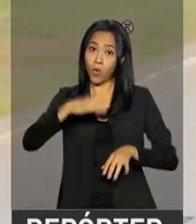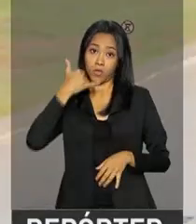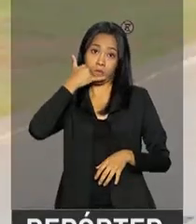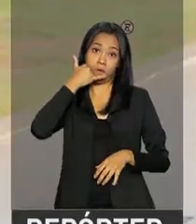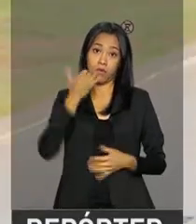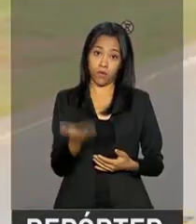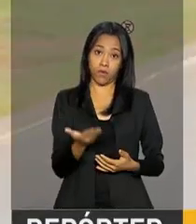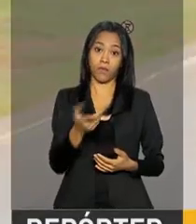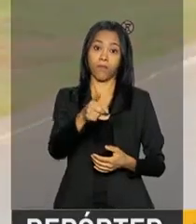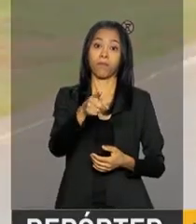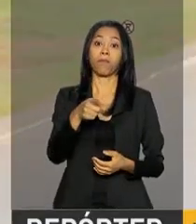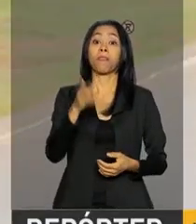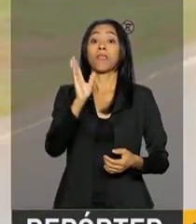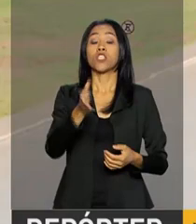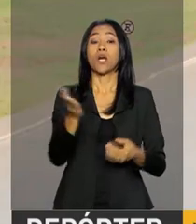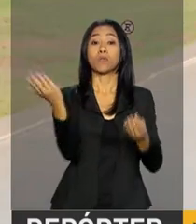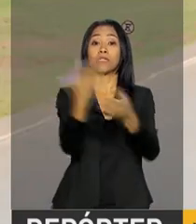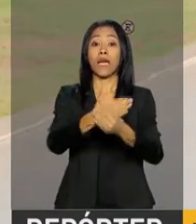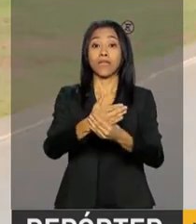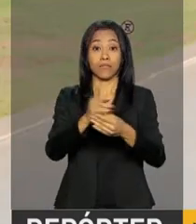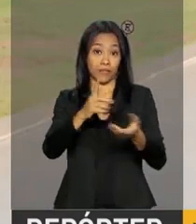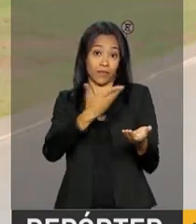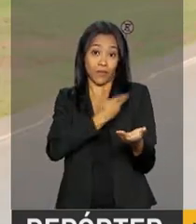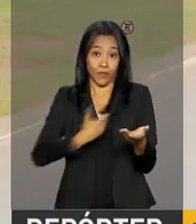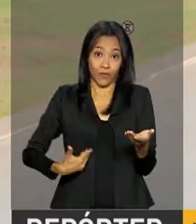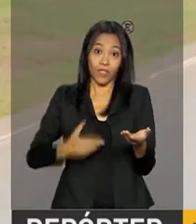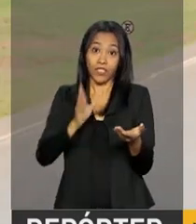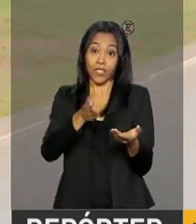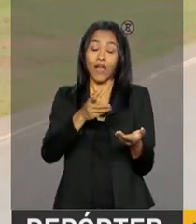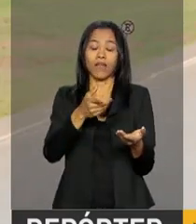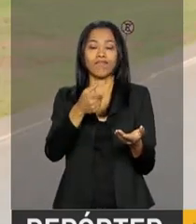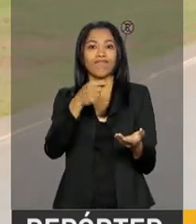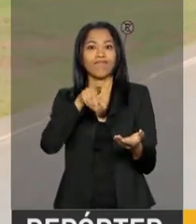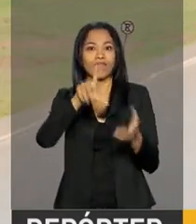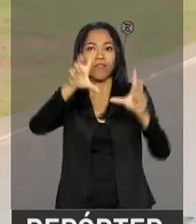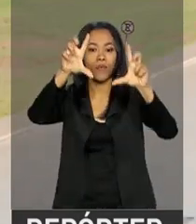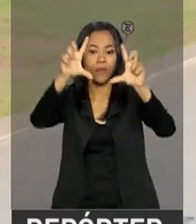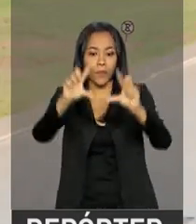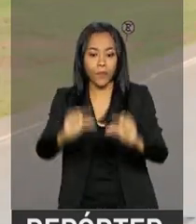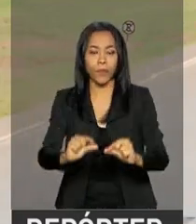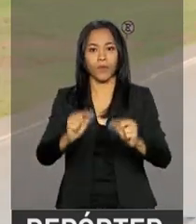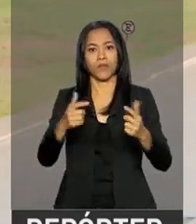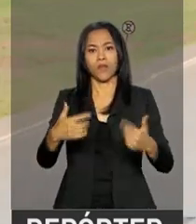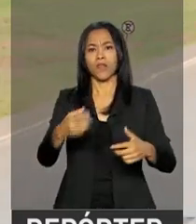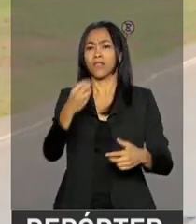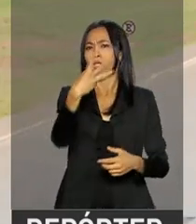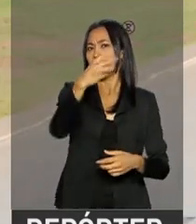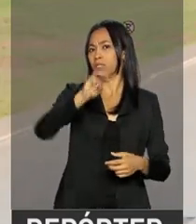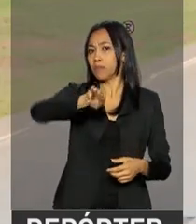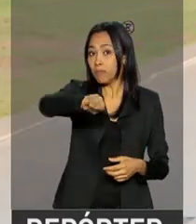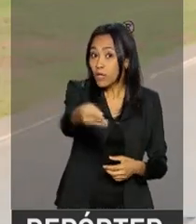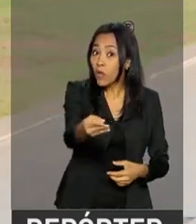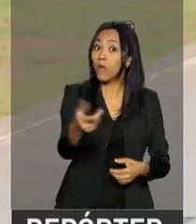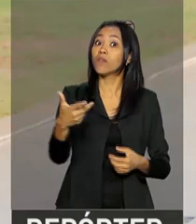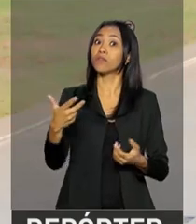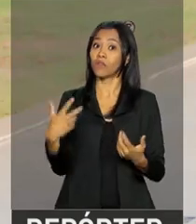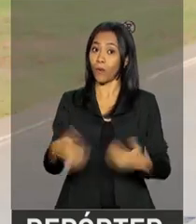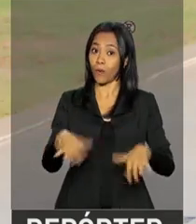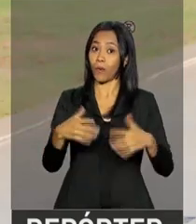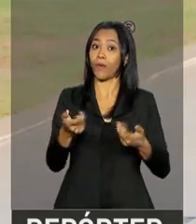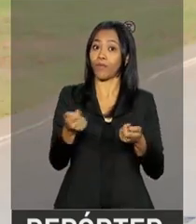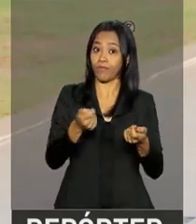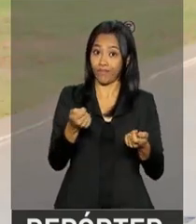foi implantado, o TaxiGov gerou uma economia de 60% em relação aos outros sistemas. Foram 3 milhões de reais a menos em gastos